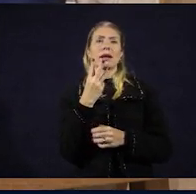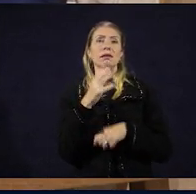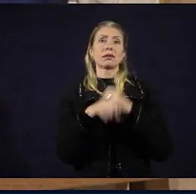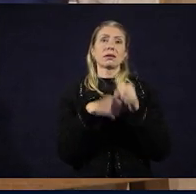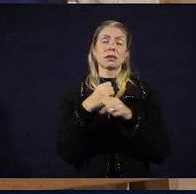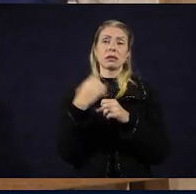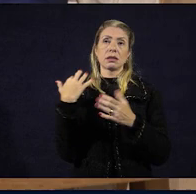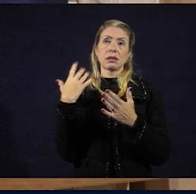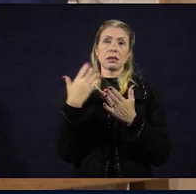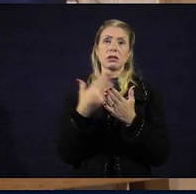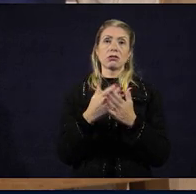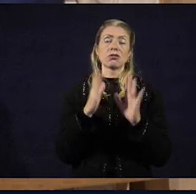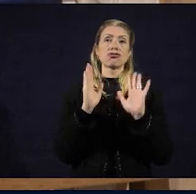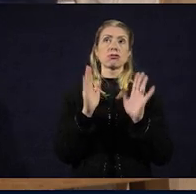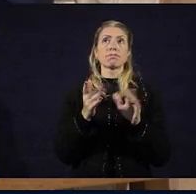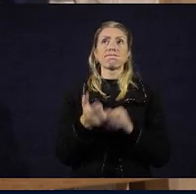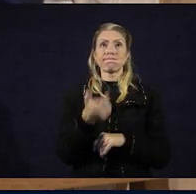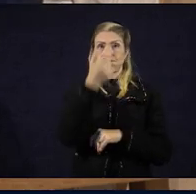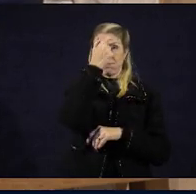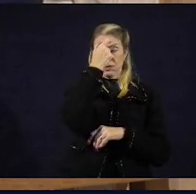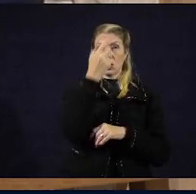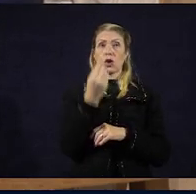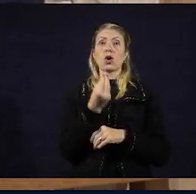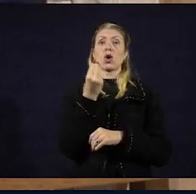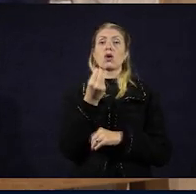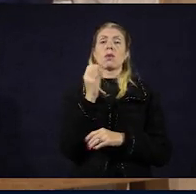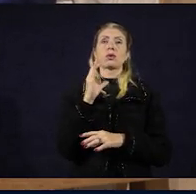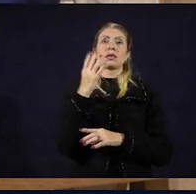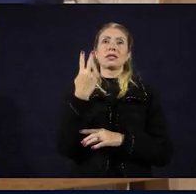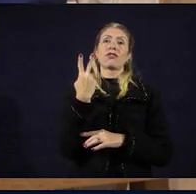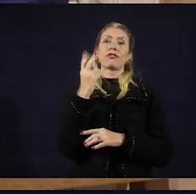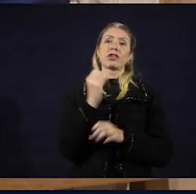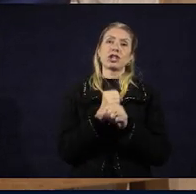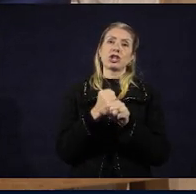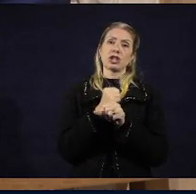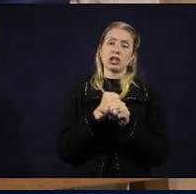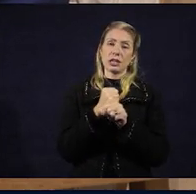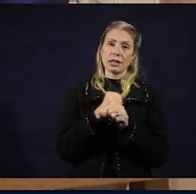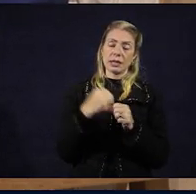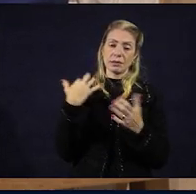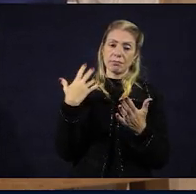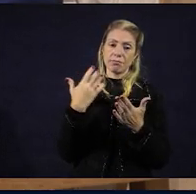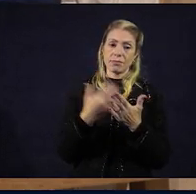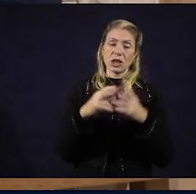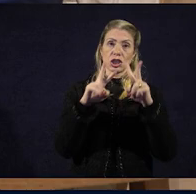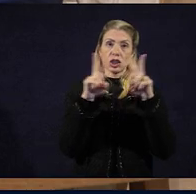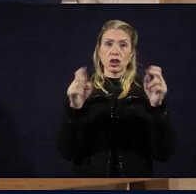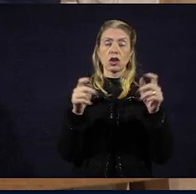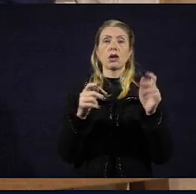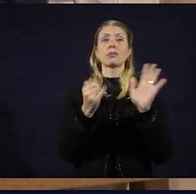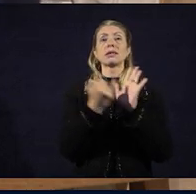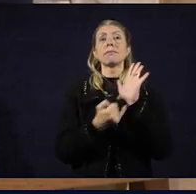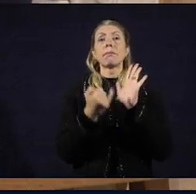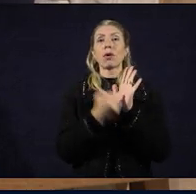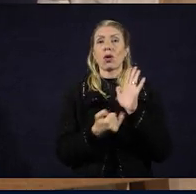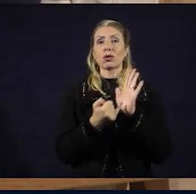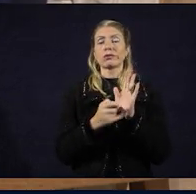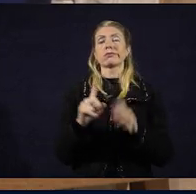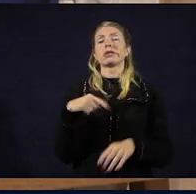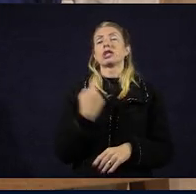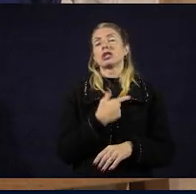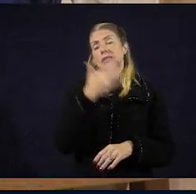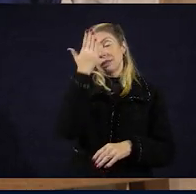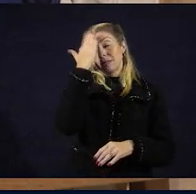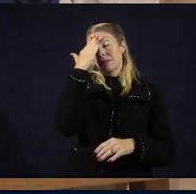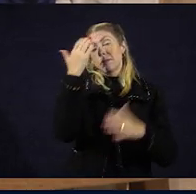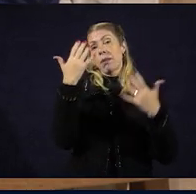tiver uma concepção mais longa durante 20 anos a gente tem debatido o nosso sistema tributário que obviamente é caótico todo mundo aqui